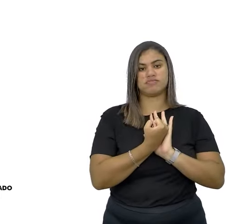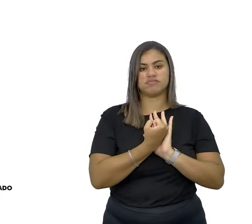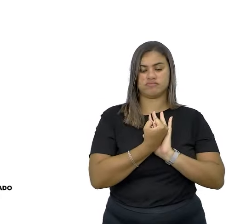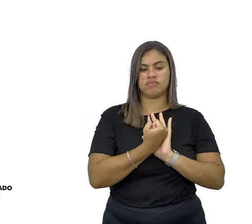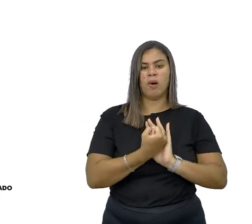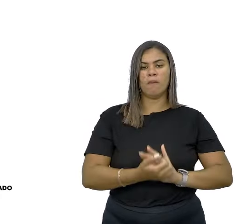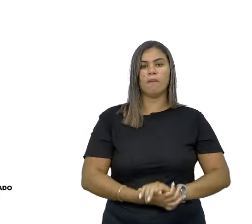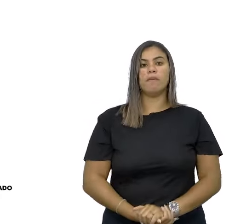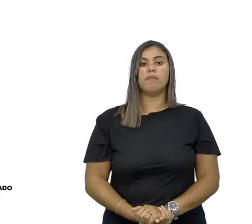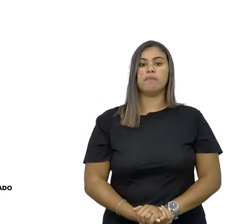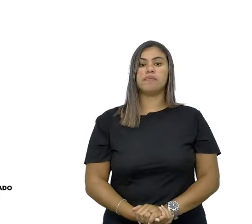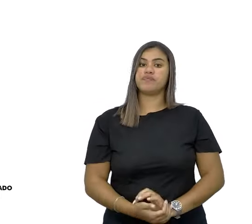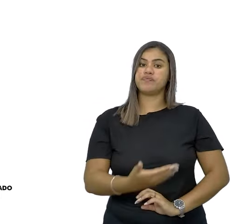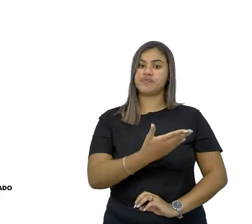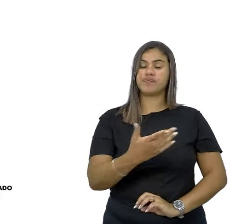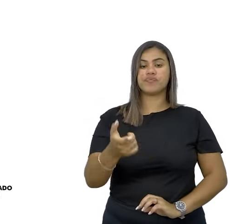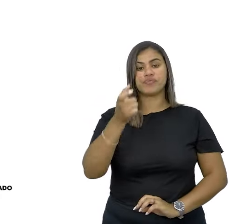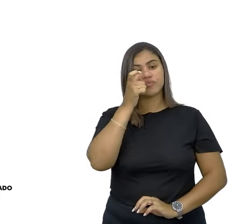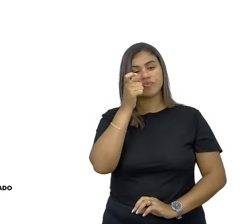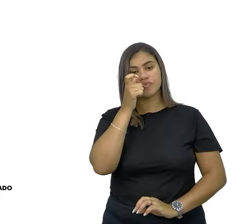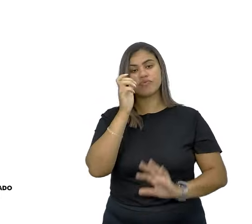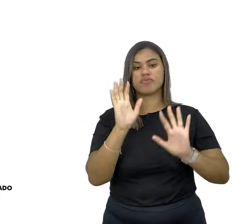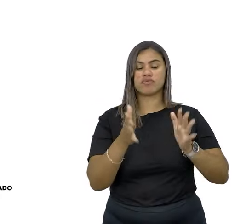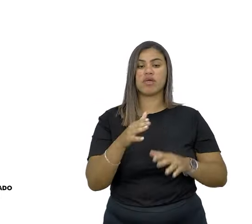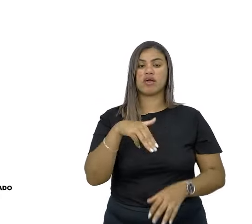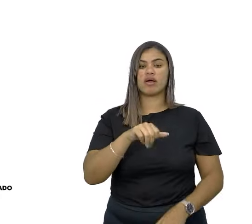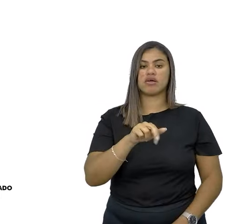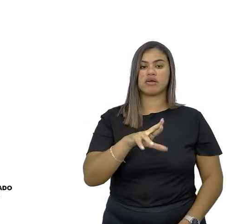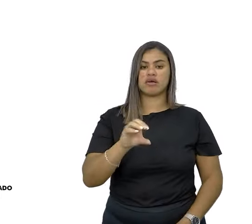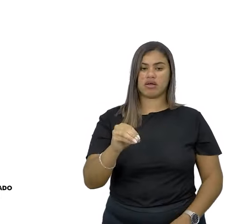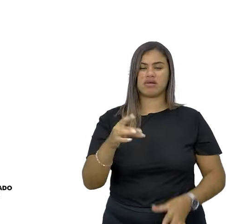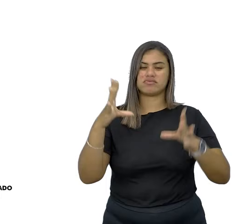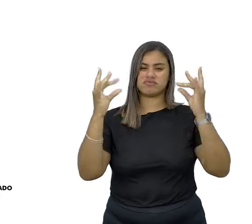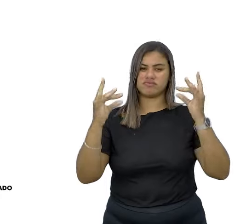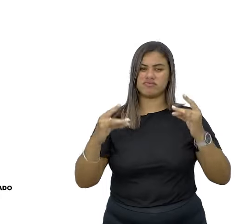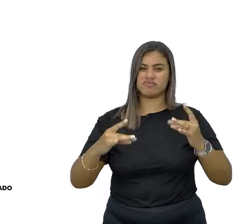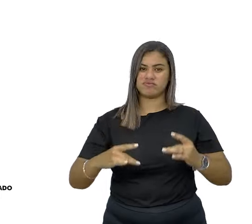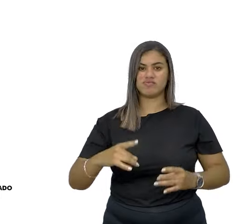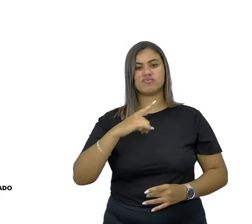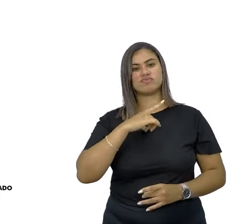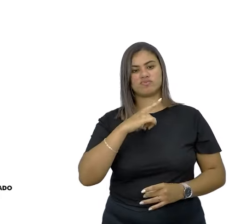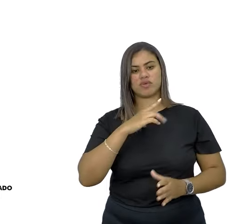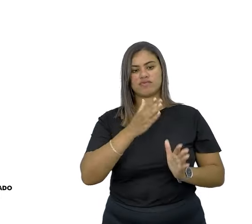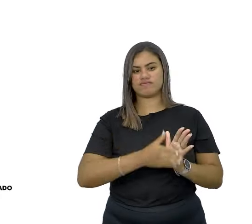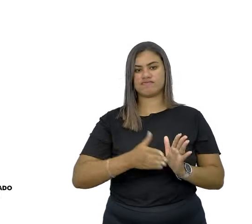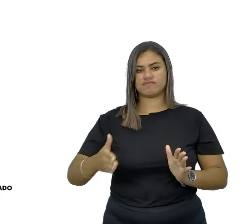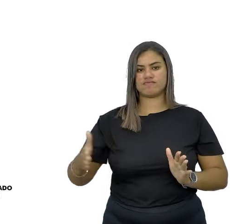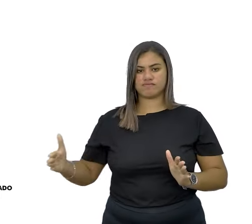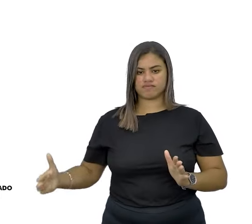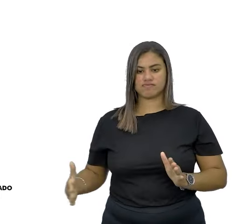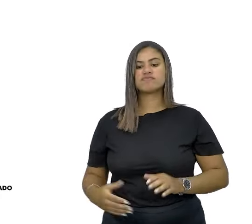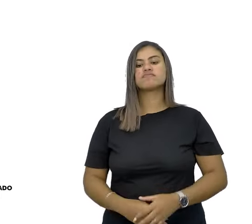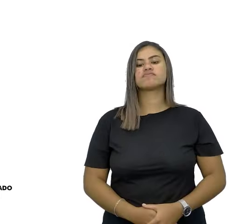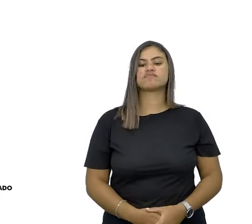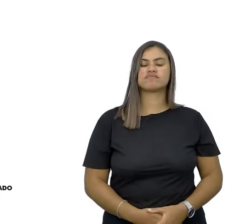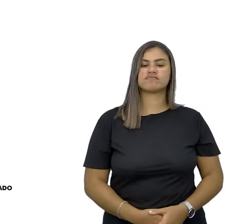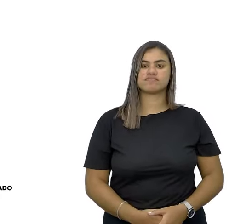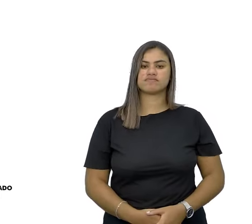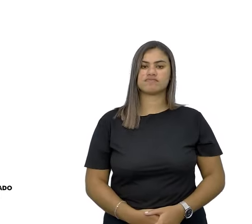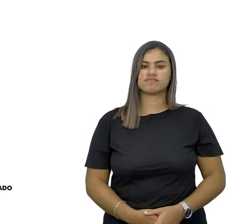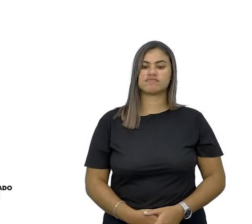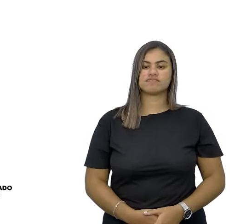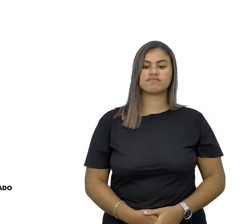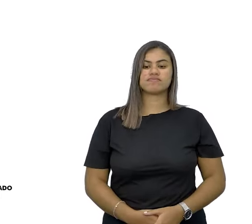formalização do conteúdo. Vocês já viram, o professor Marco Assis destrinchou essas etapas na formação de etapa na